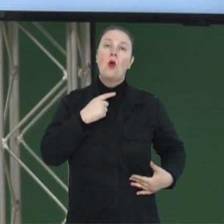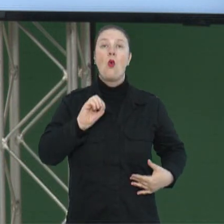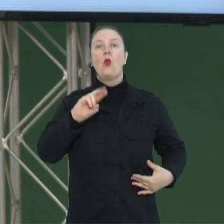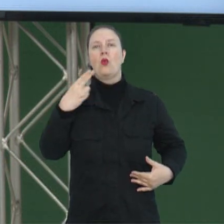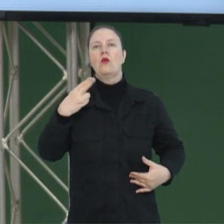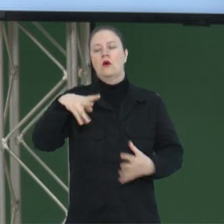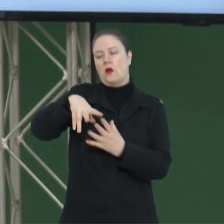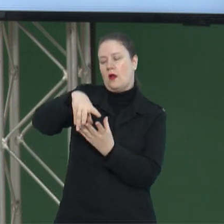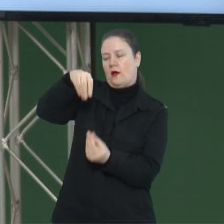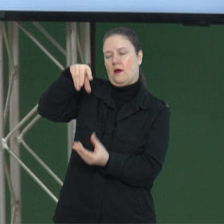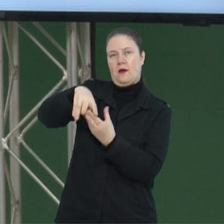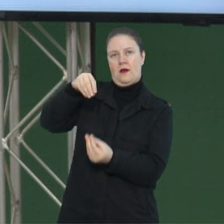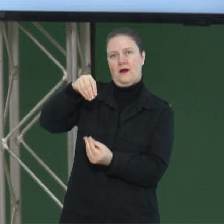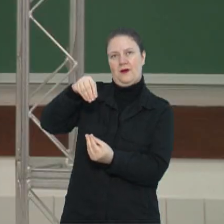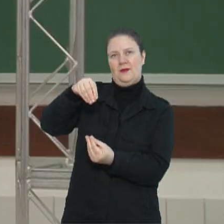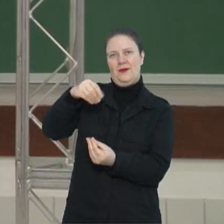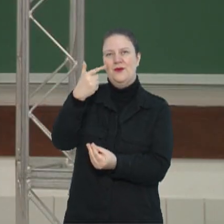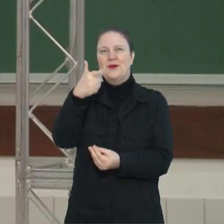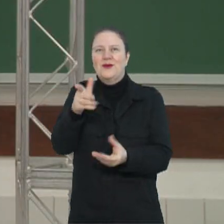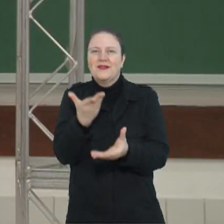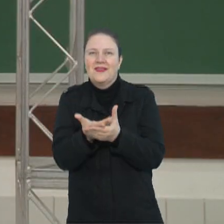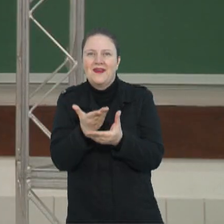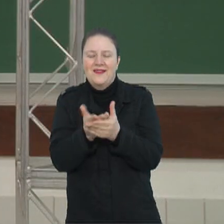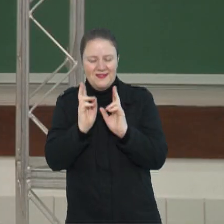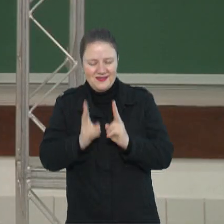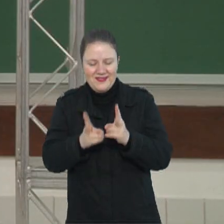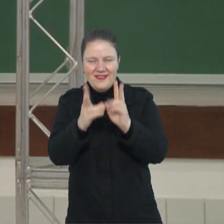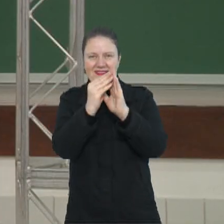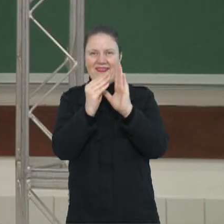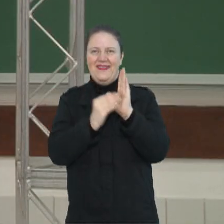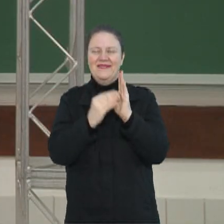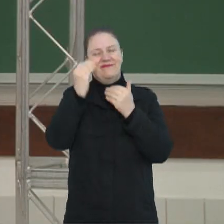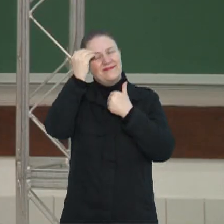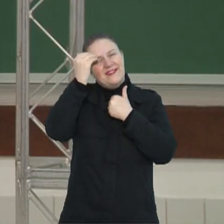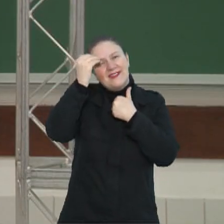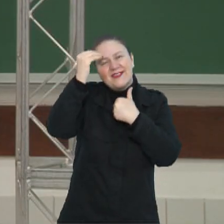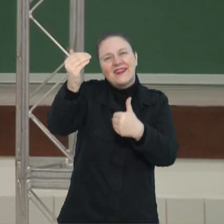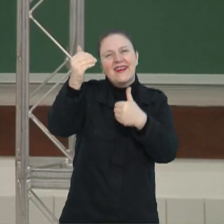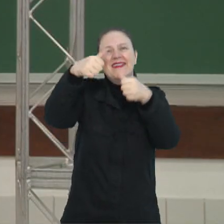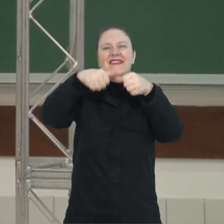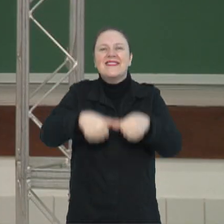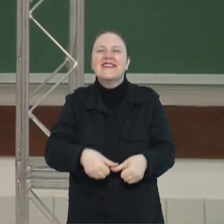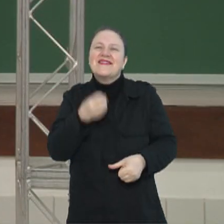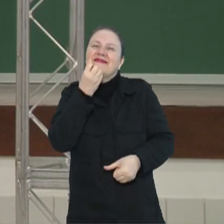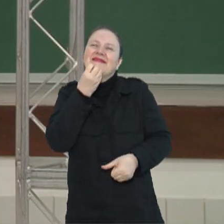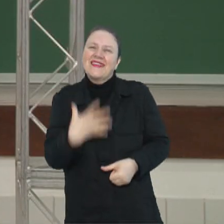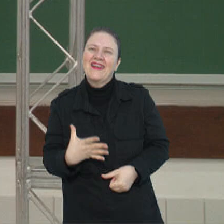Vamos falar mais disso na nossa próxima aula. Muito obrigado por ter acompanhado até aqui e fiquem bem.